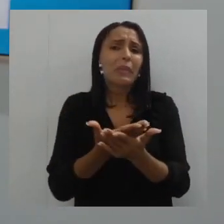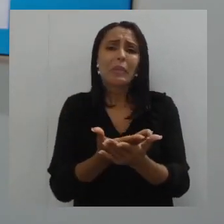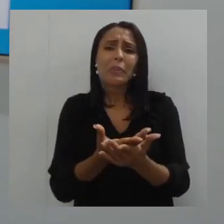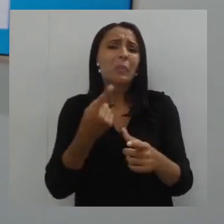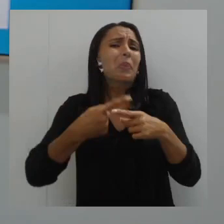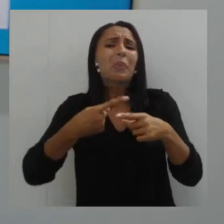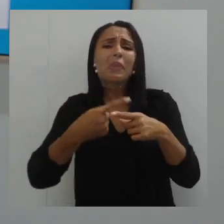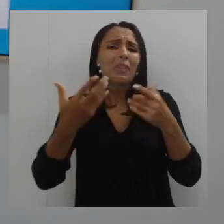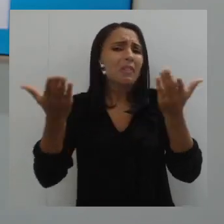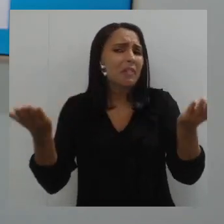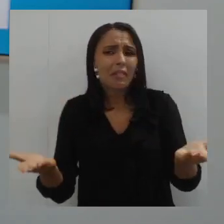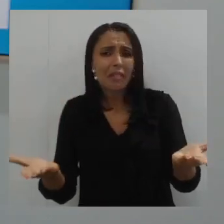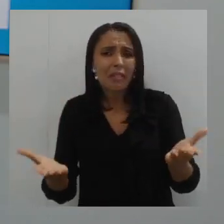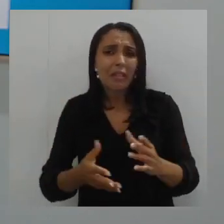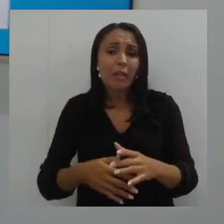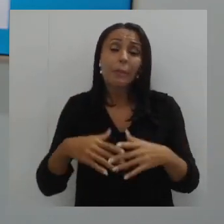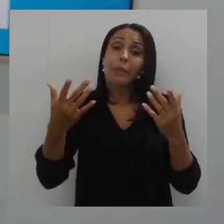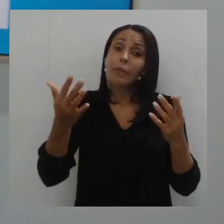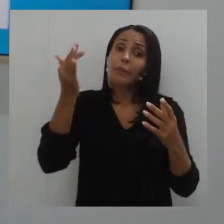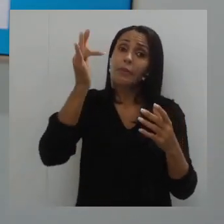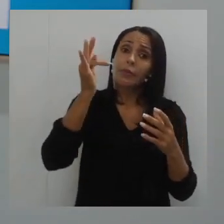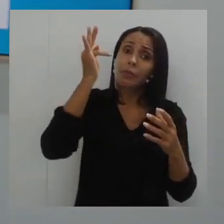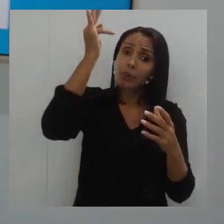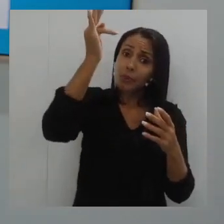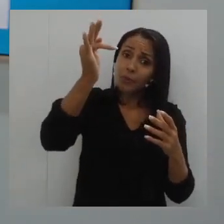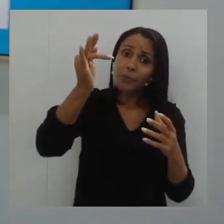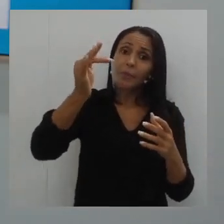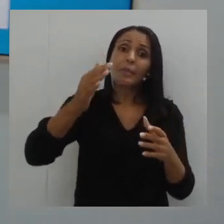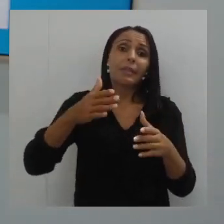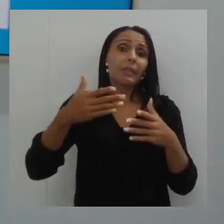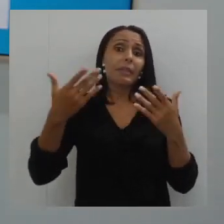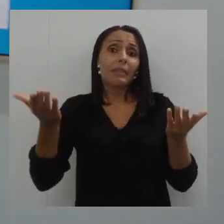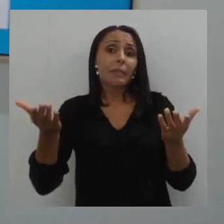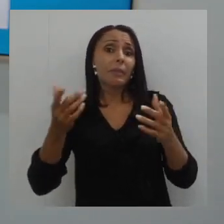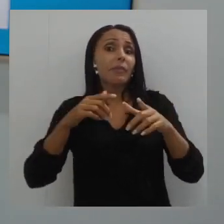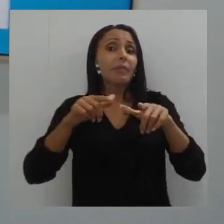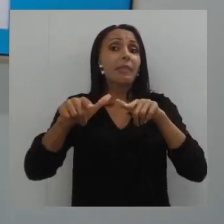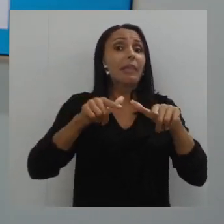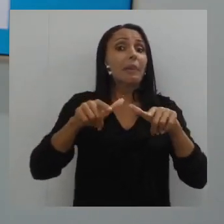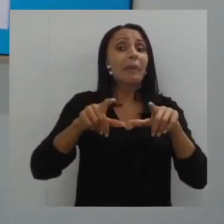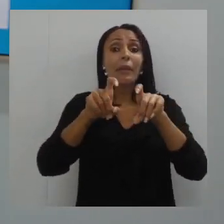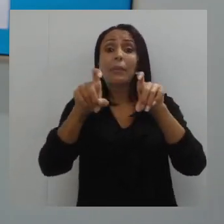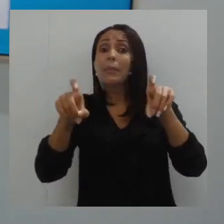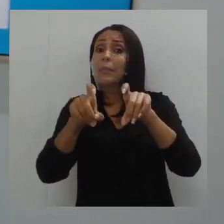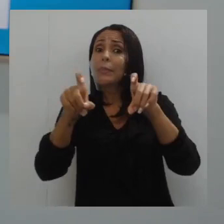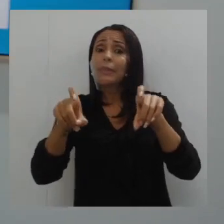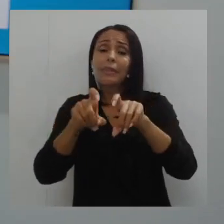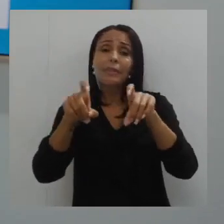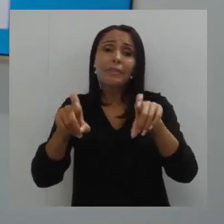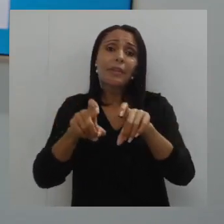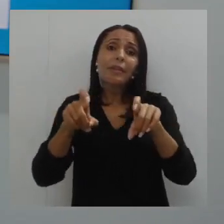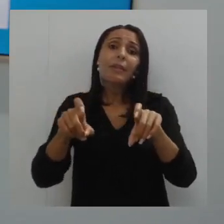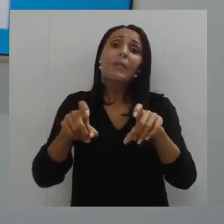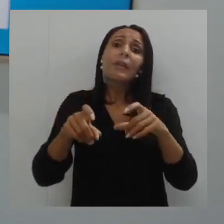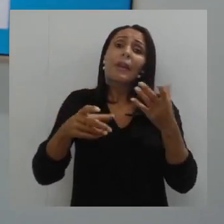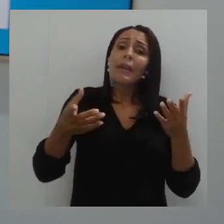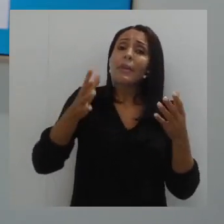está estudando isso porque quem sabe futuramente você vai ser um cara que trabalha com computação gráfica, um cara que trabalha